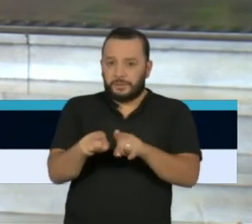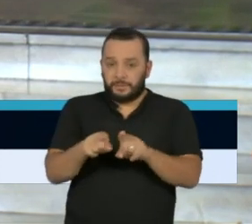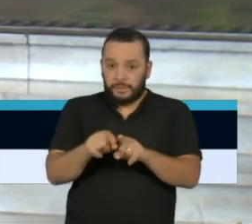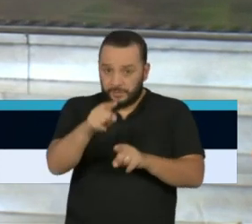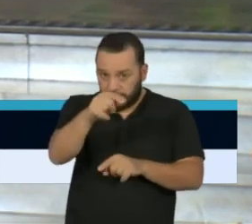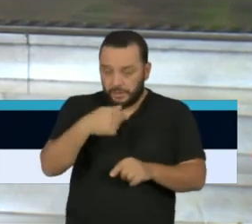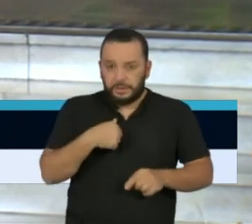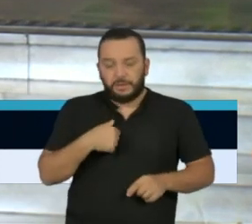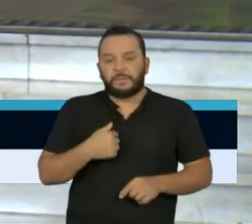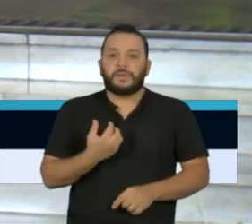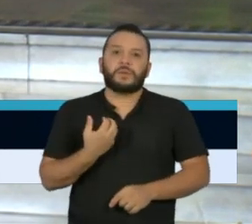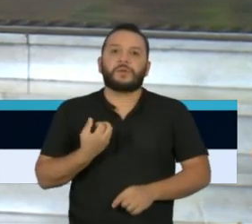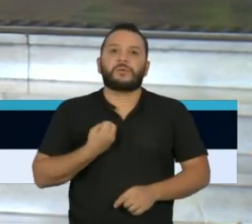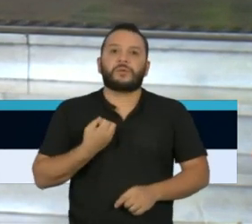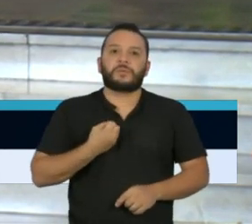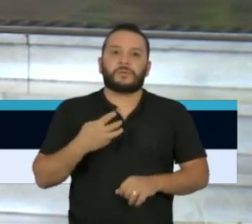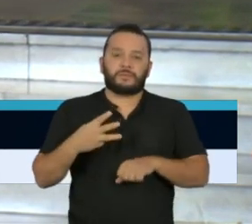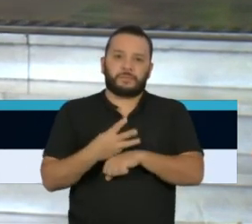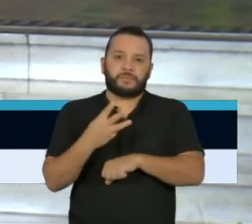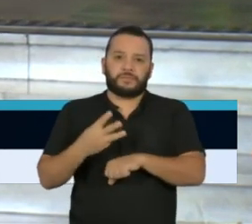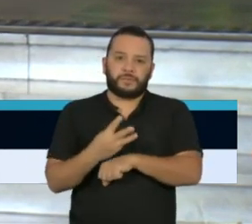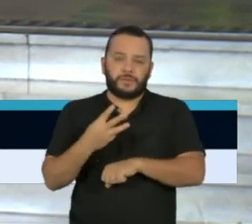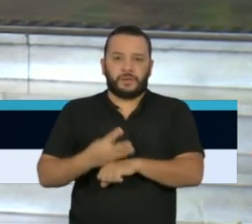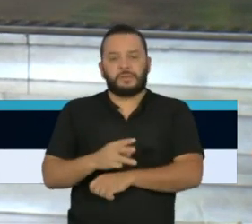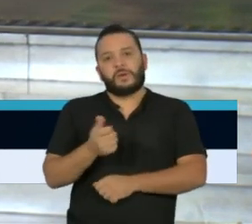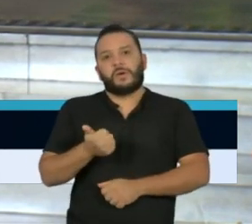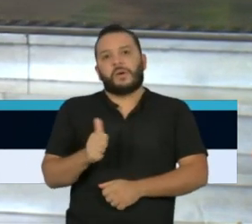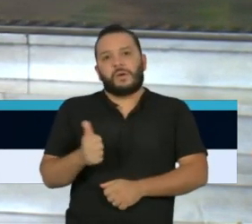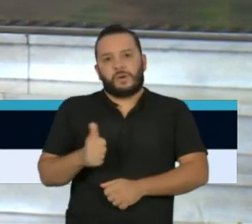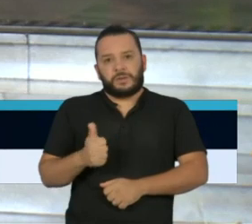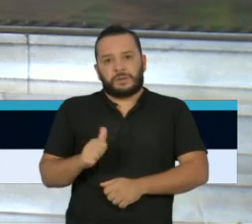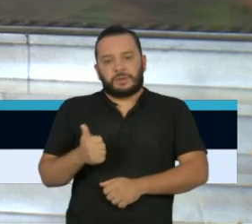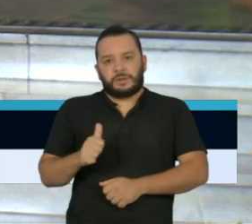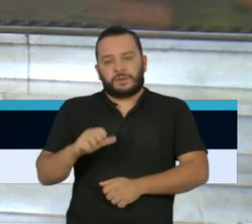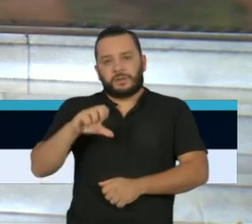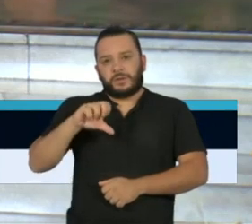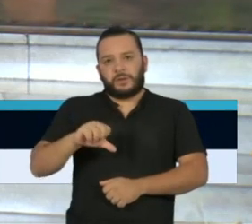bastará adicionar o número código 11, o número